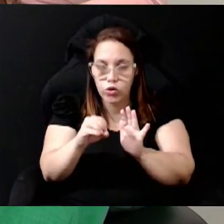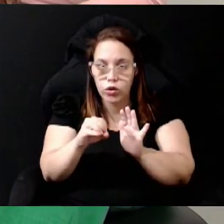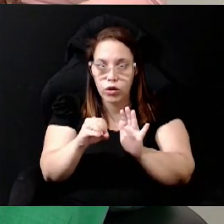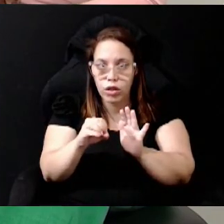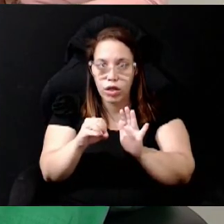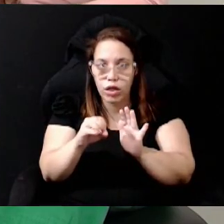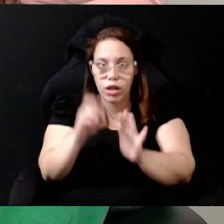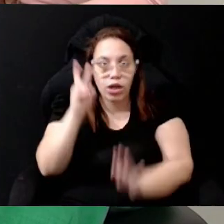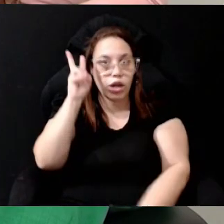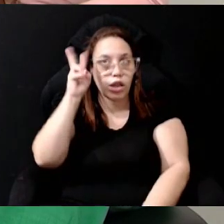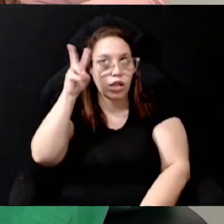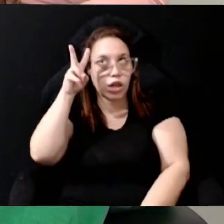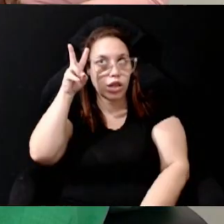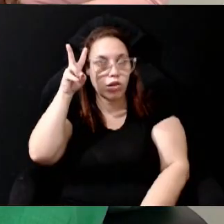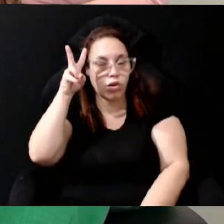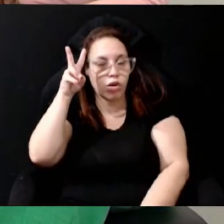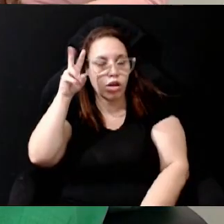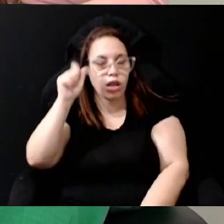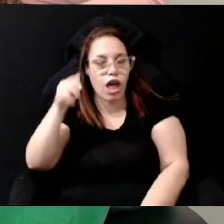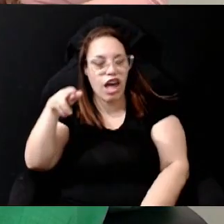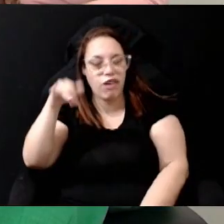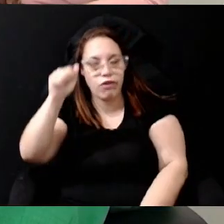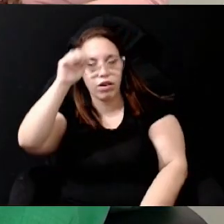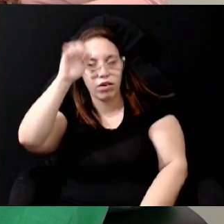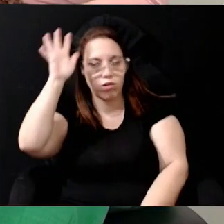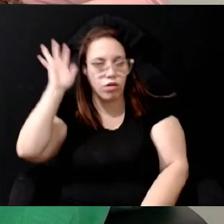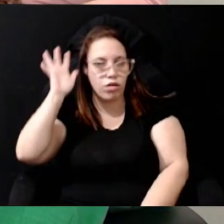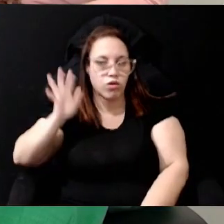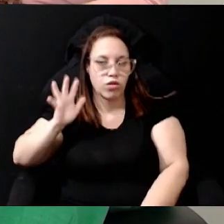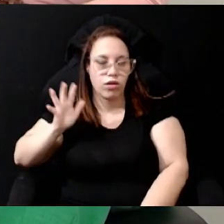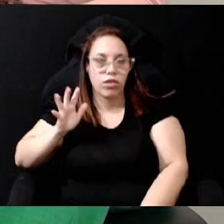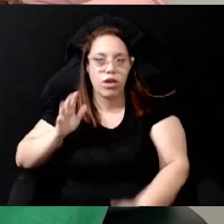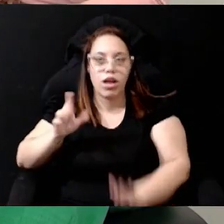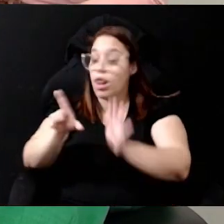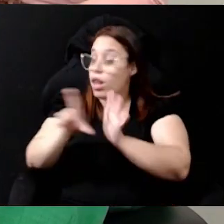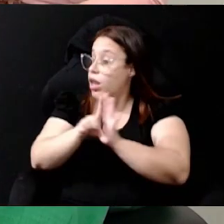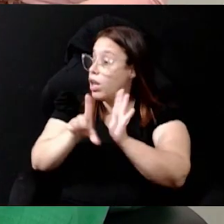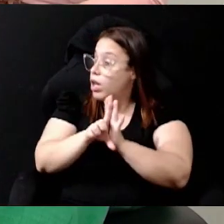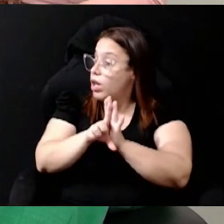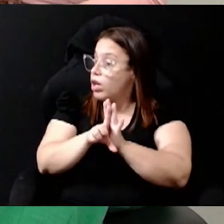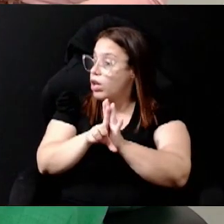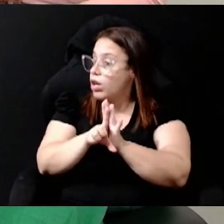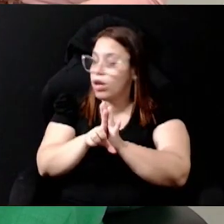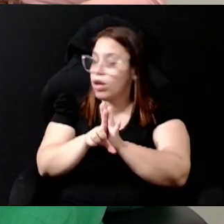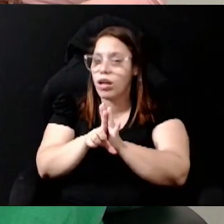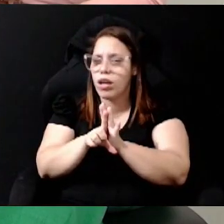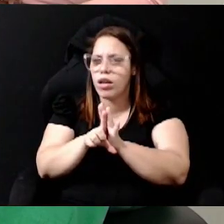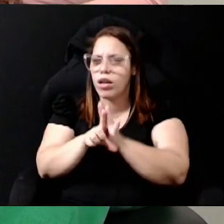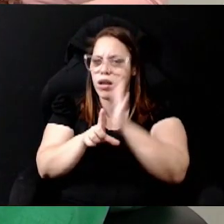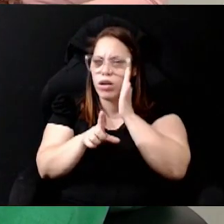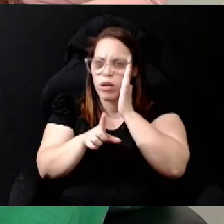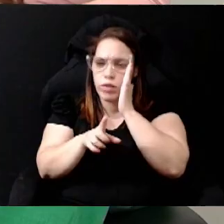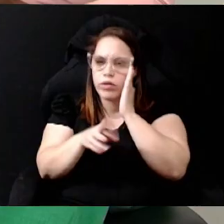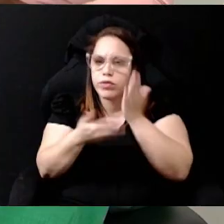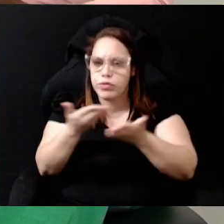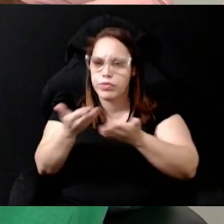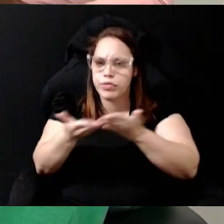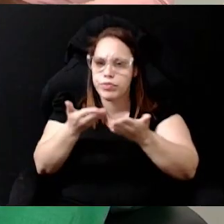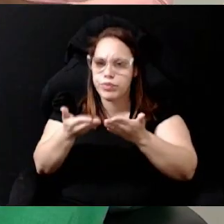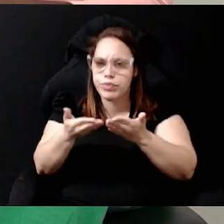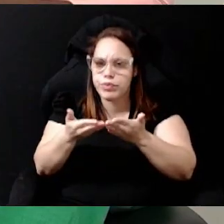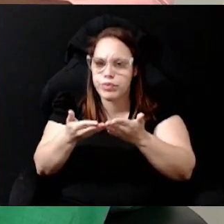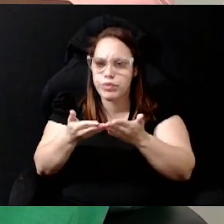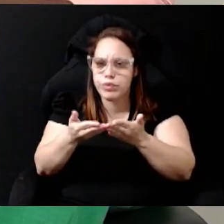que inclui o estudo da história da África e dos africanos. Isso, é isso mesmo. Eu acho que a lei, ela vem com um